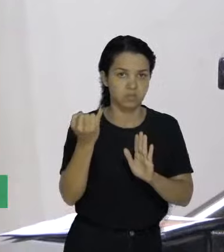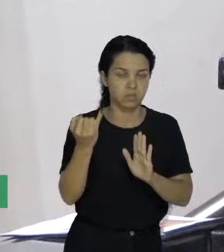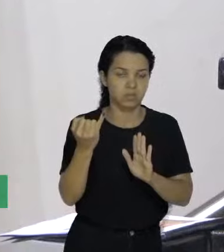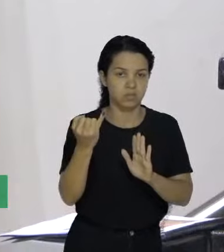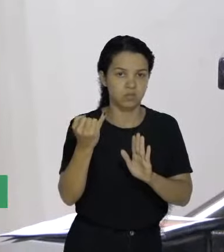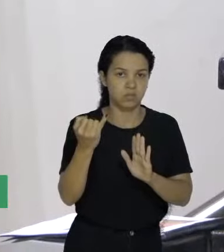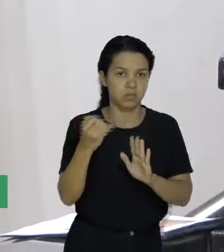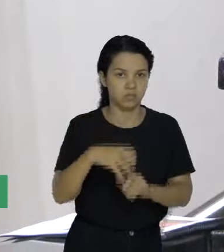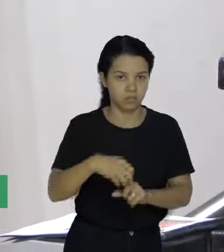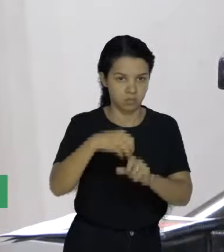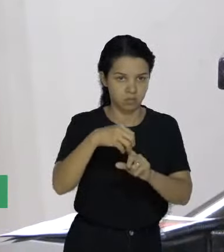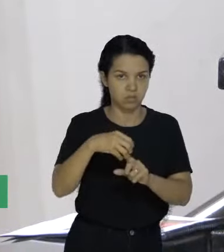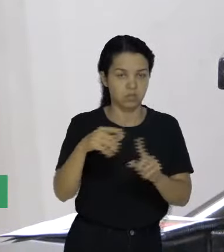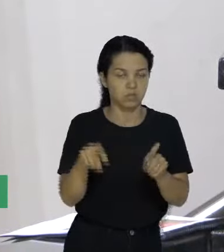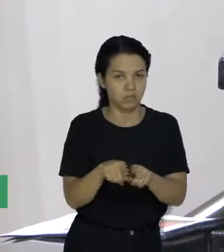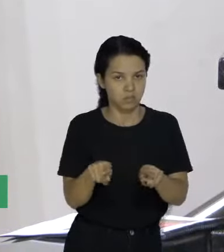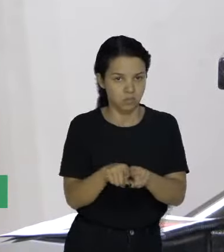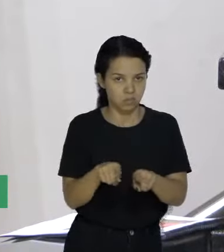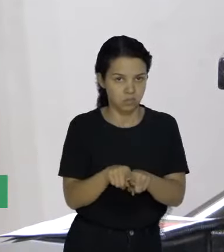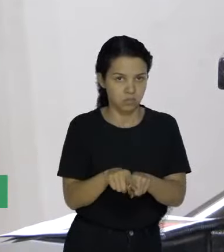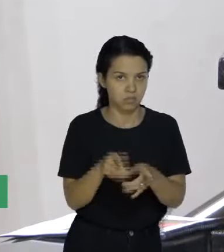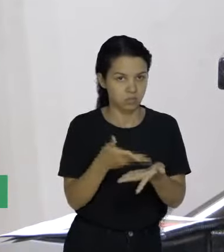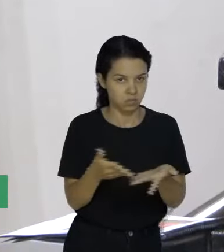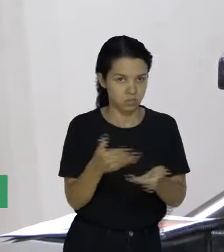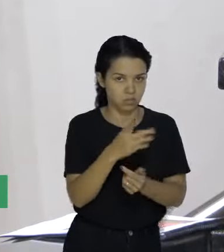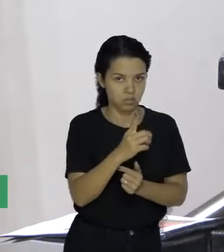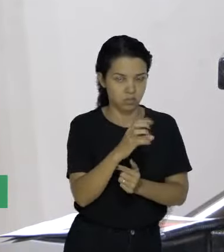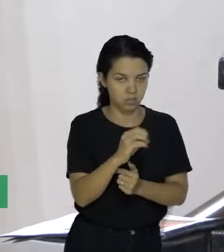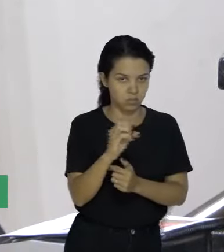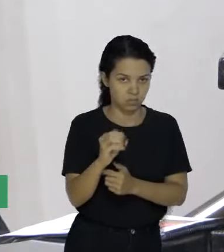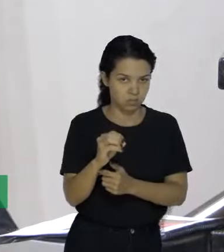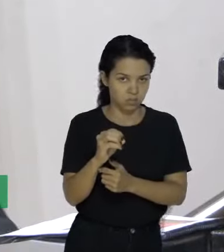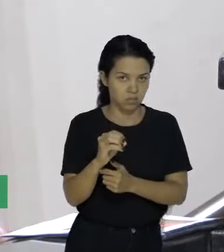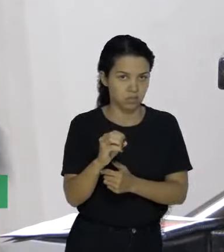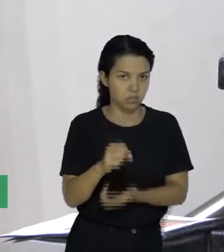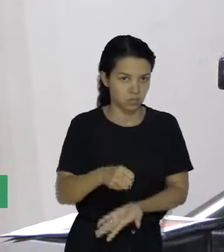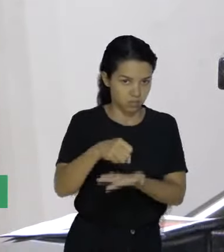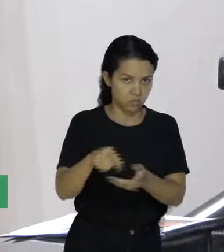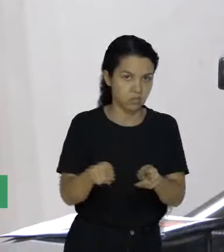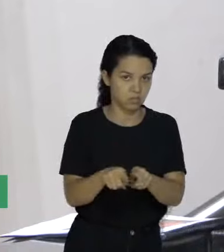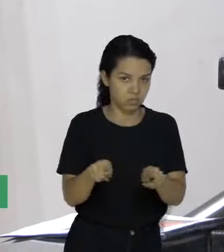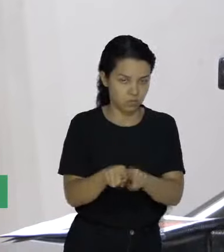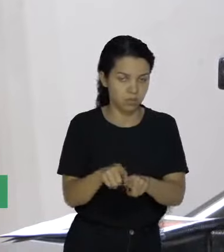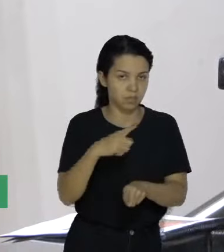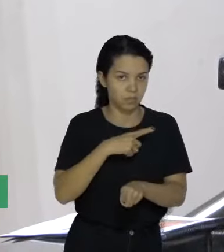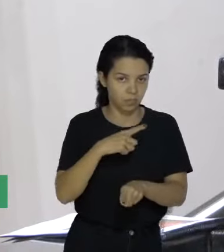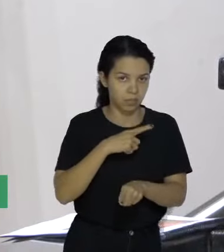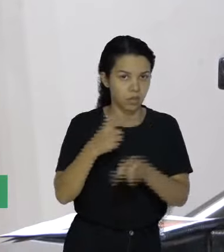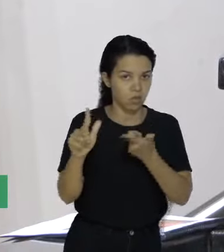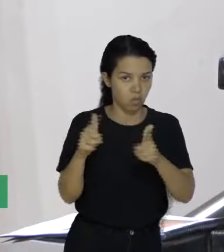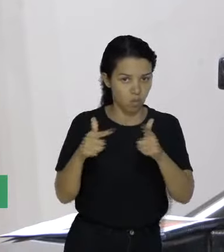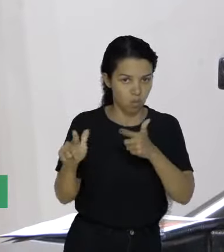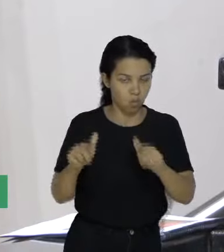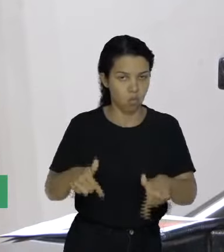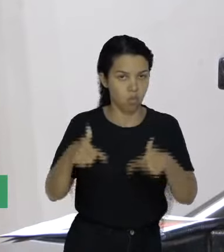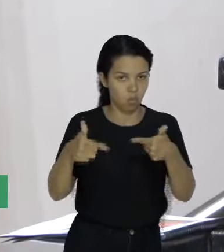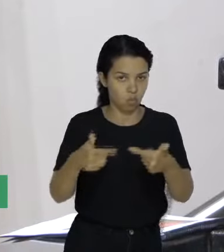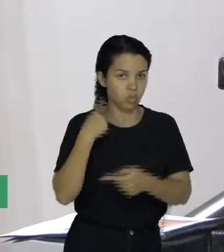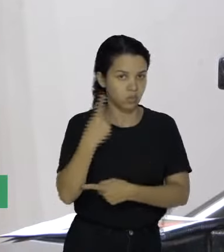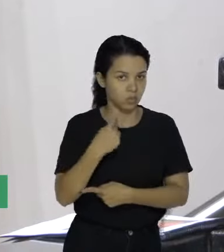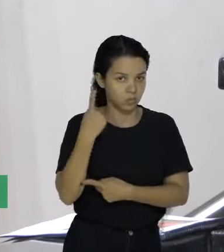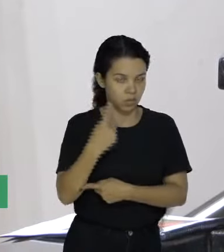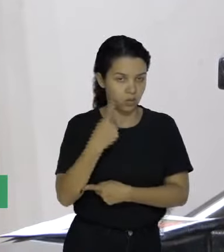além desses 100 kits de conselhos tutelares nós temos também outras iniciativas deputados é